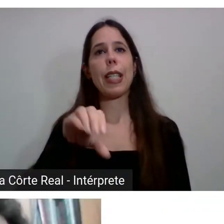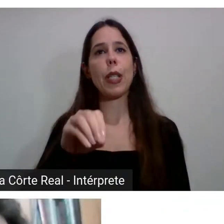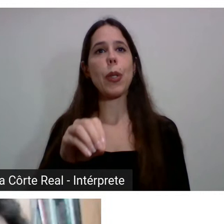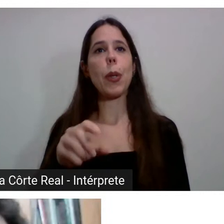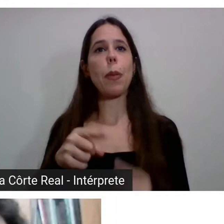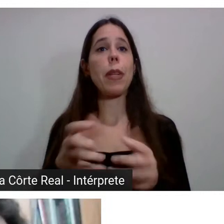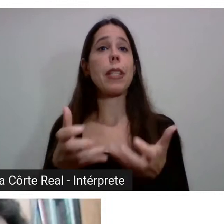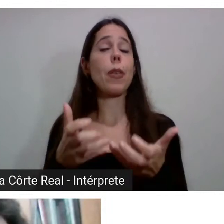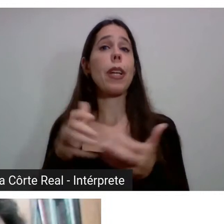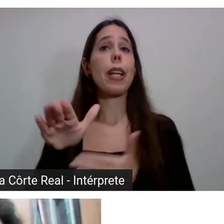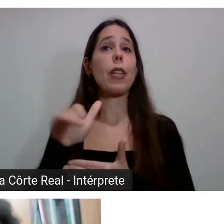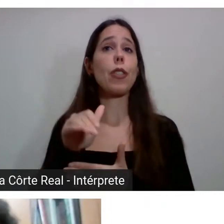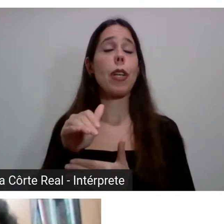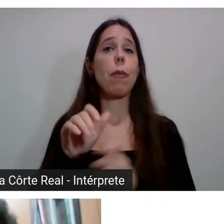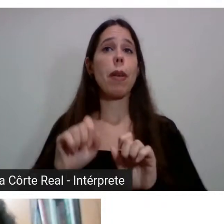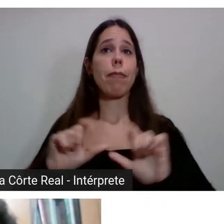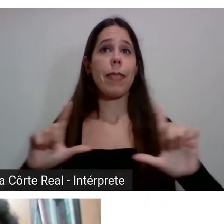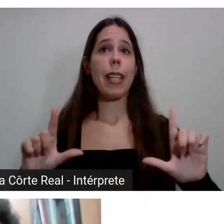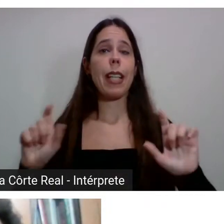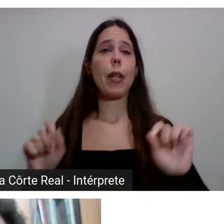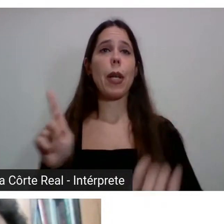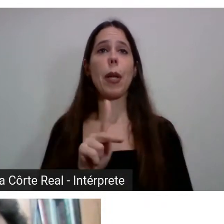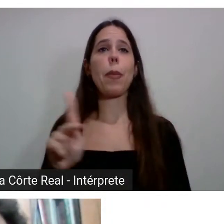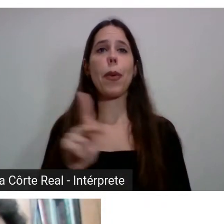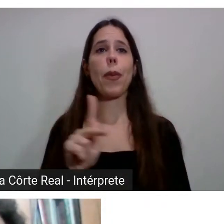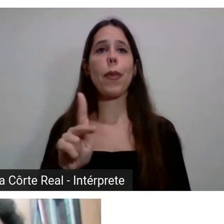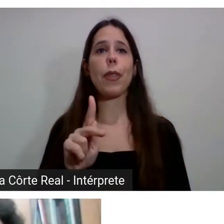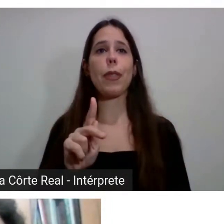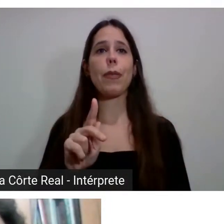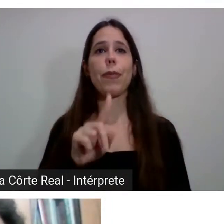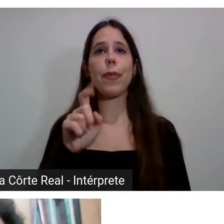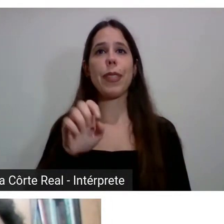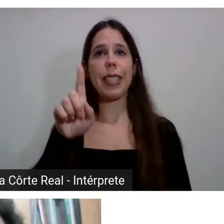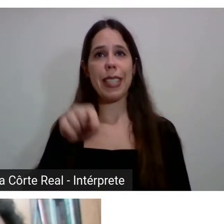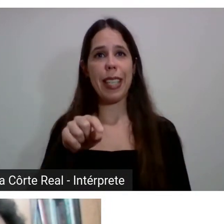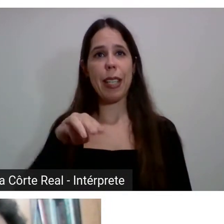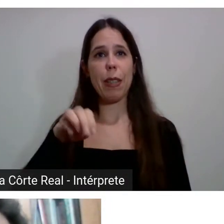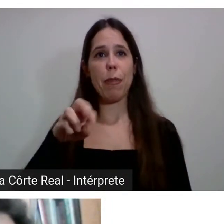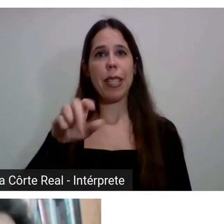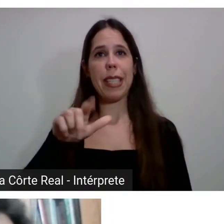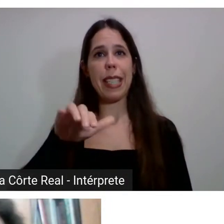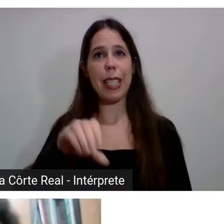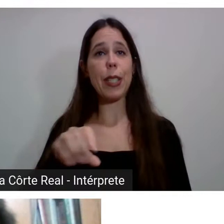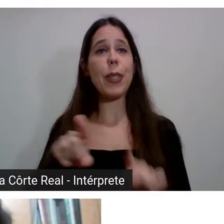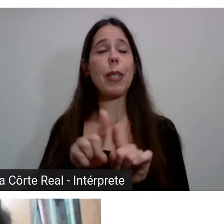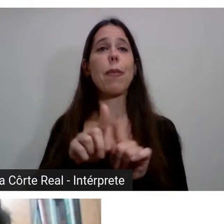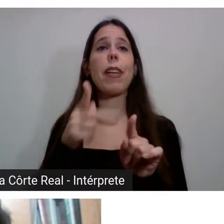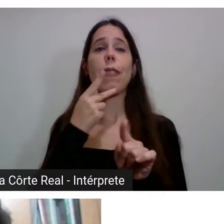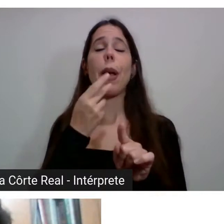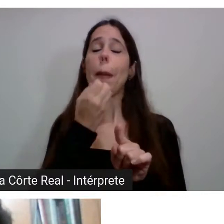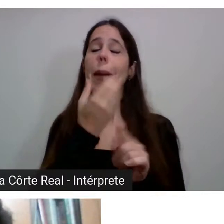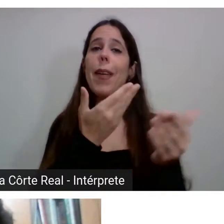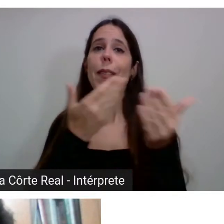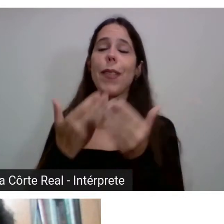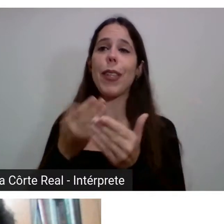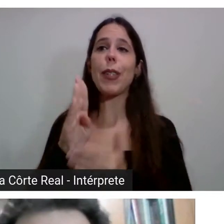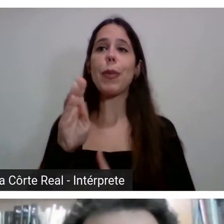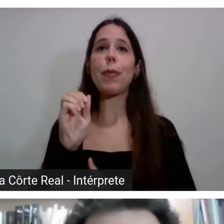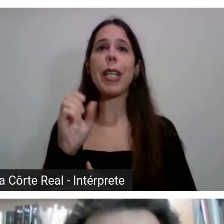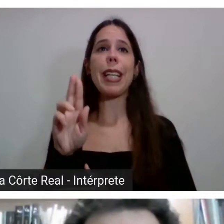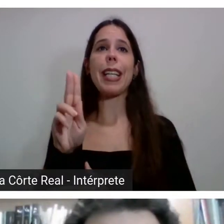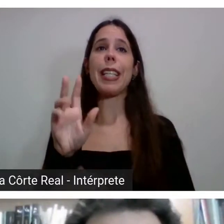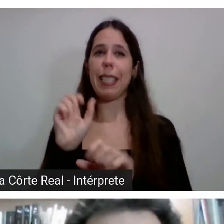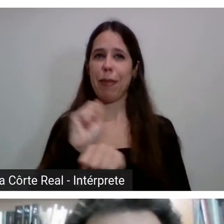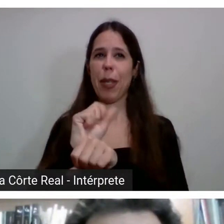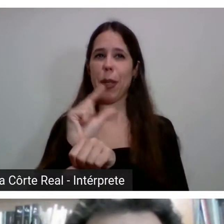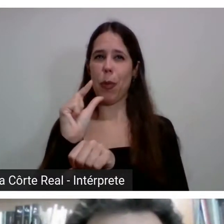tela o professor, né, José Marcelino, mas também dar boas-vindas ao Baker. Então, só um minutinho que nós